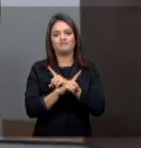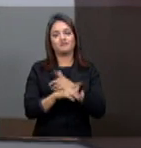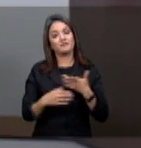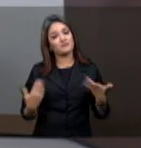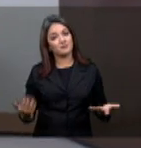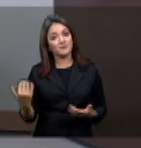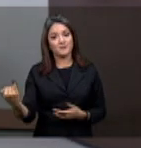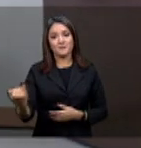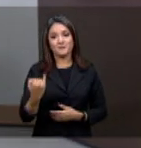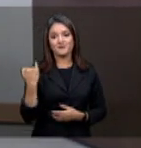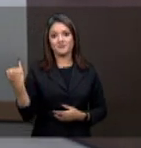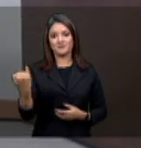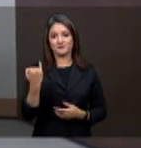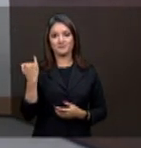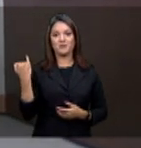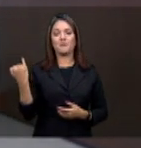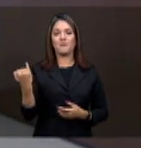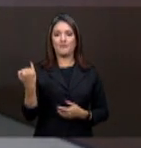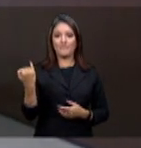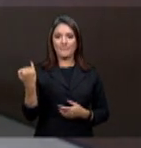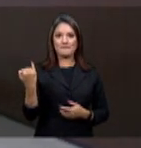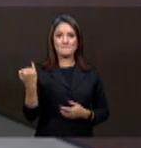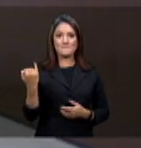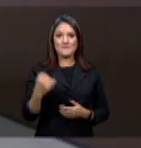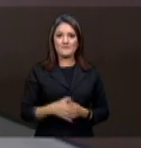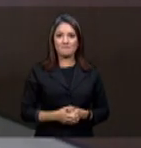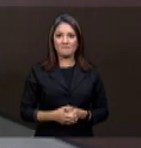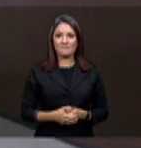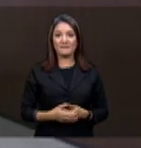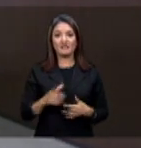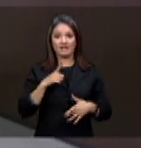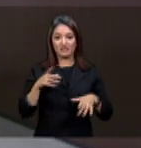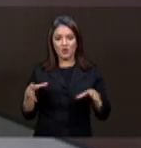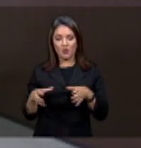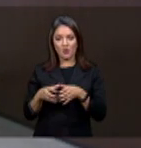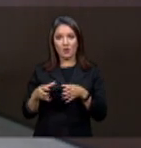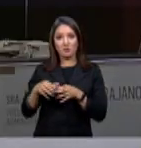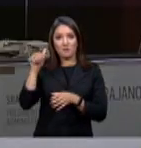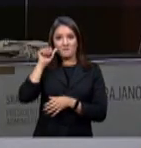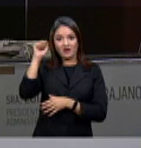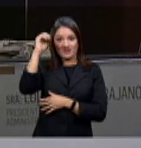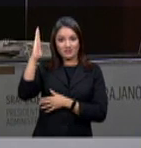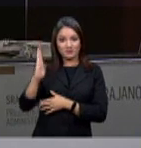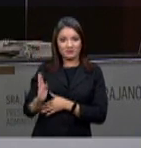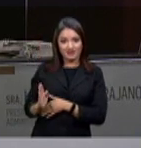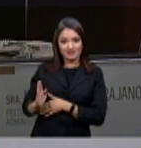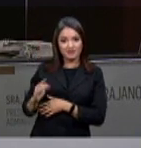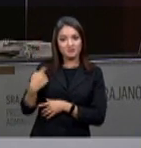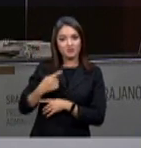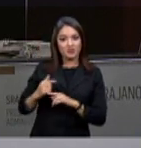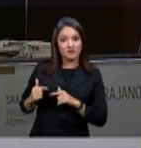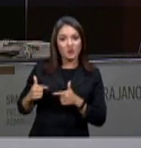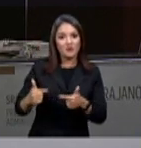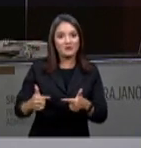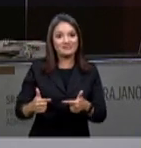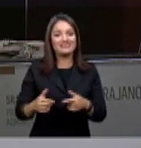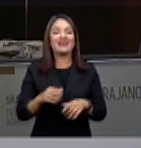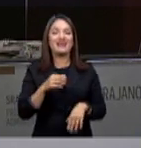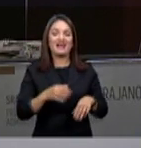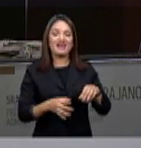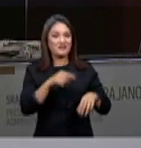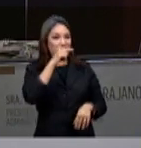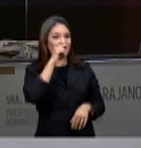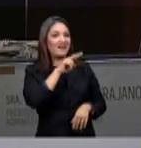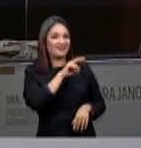isso é muito importante a nossa visita agora mesmo dizer do grupo mulheres do Brasil qual que é a nossa luta e o início vai gostar